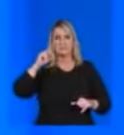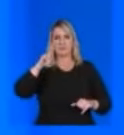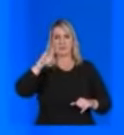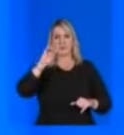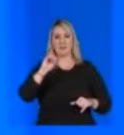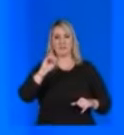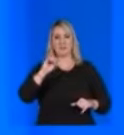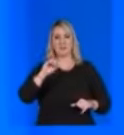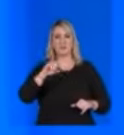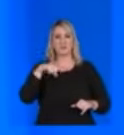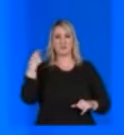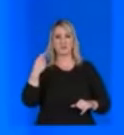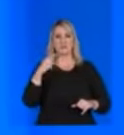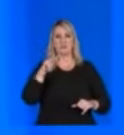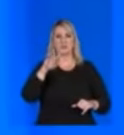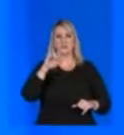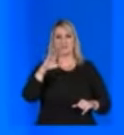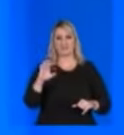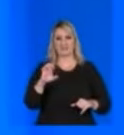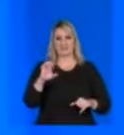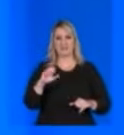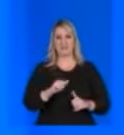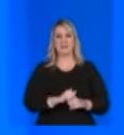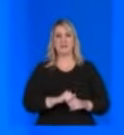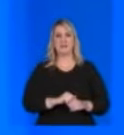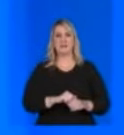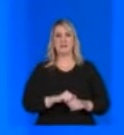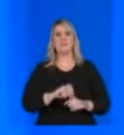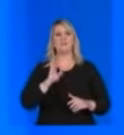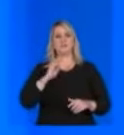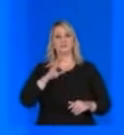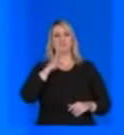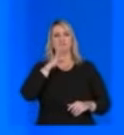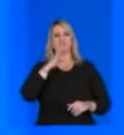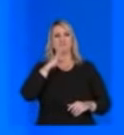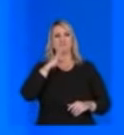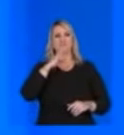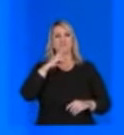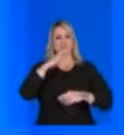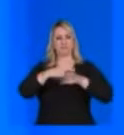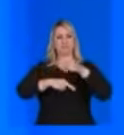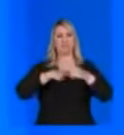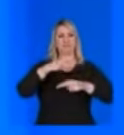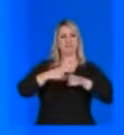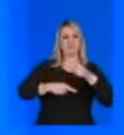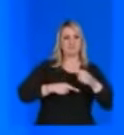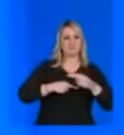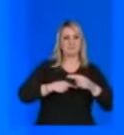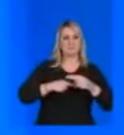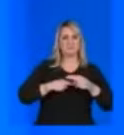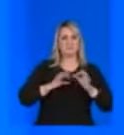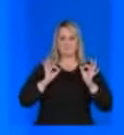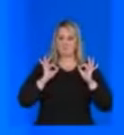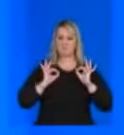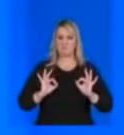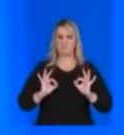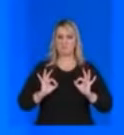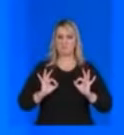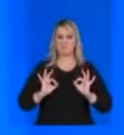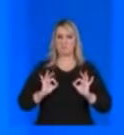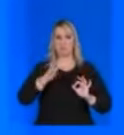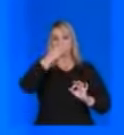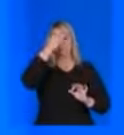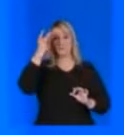Camargo Nossa vice-prefeita uma pessoa que tem um histórico na área de sustentabilidade Impecável uma